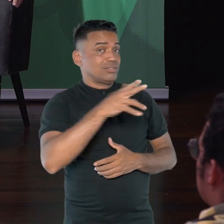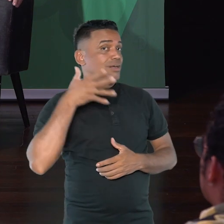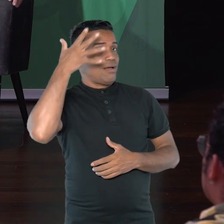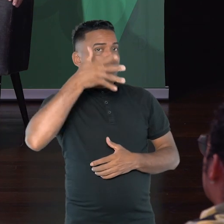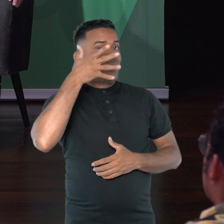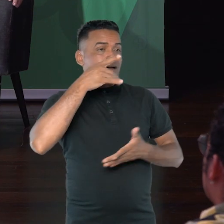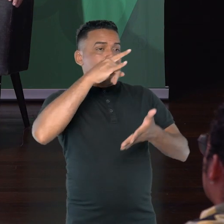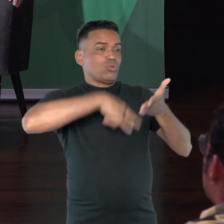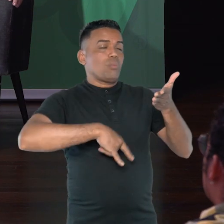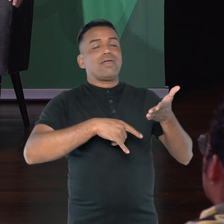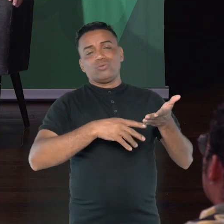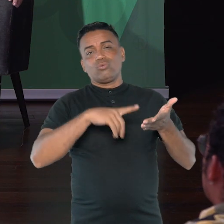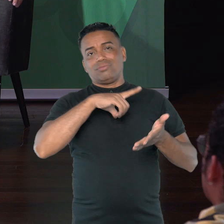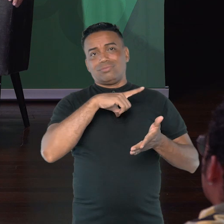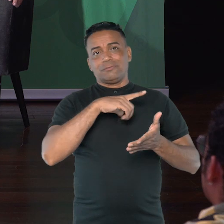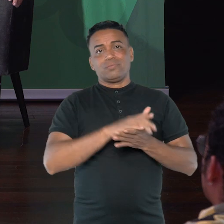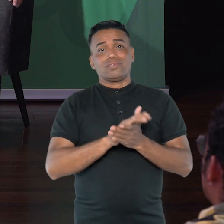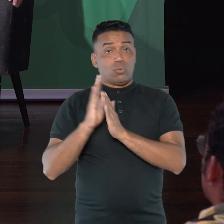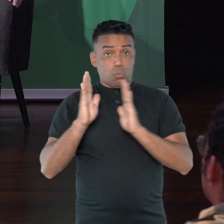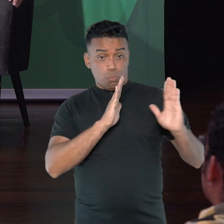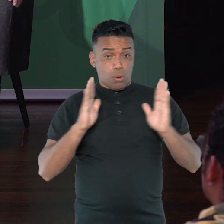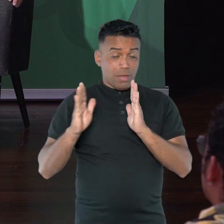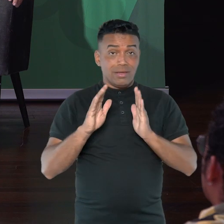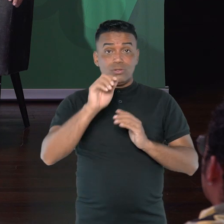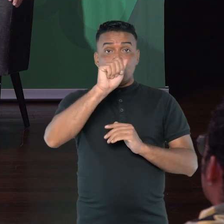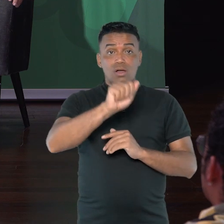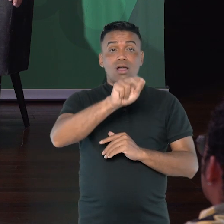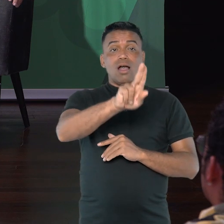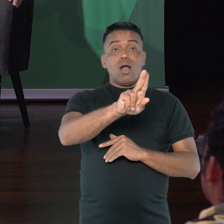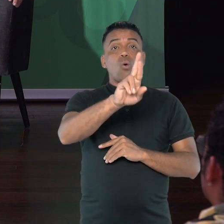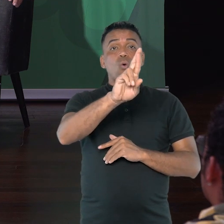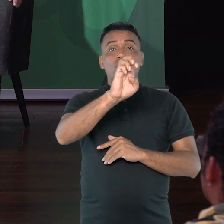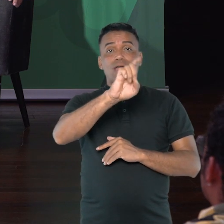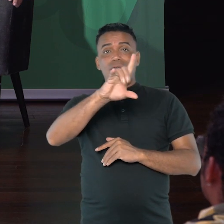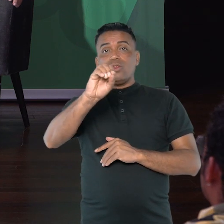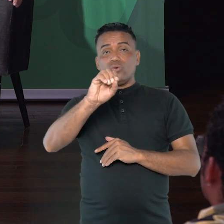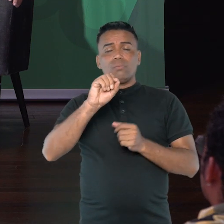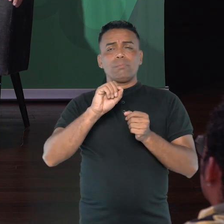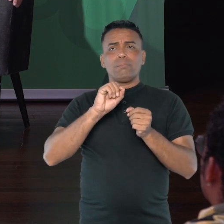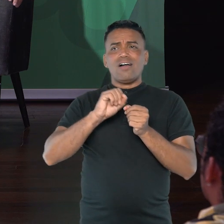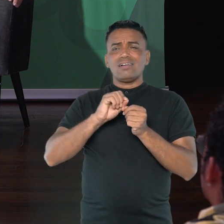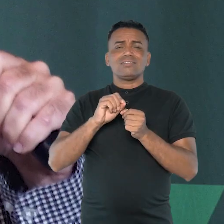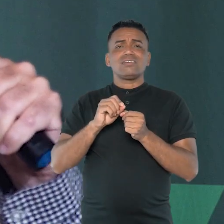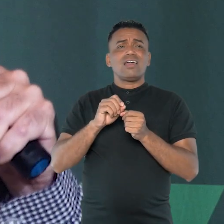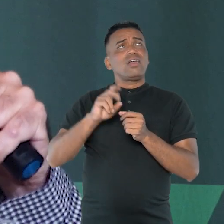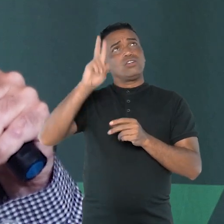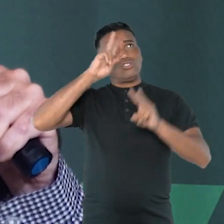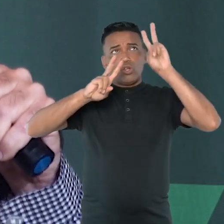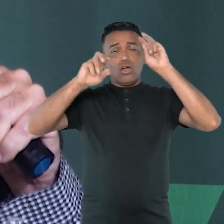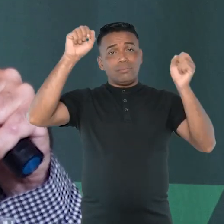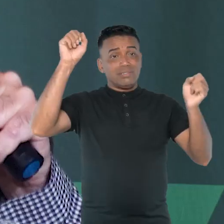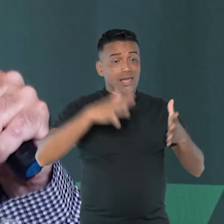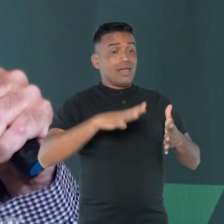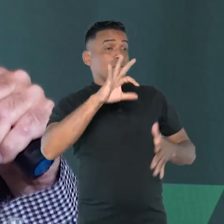Ele diz, tem um momento que o Aurélio Diniz faz um xiste com ele, tipo, olha, eu escrevo histórias de mistério,